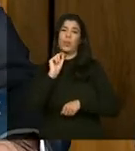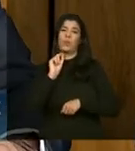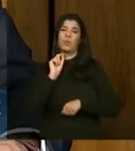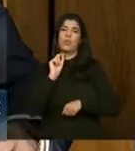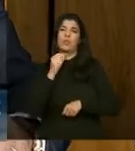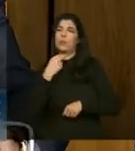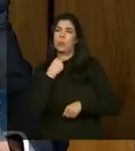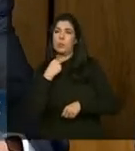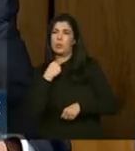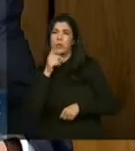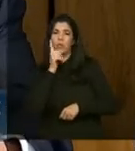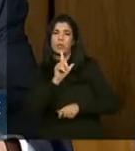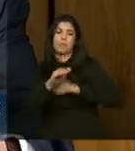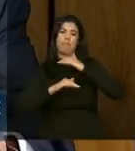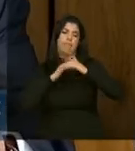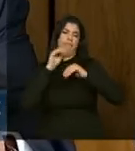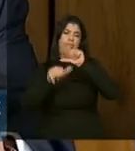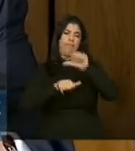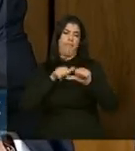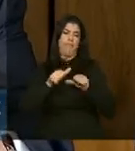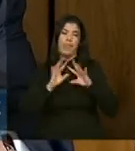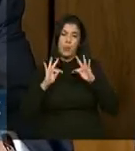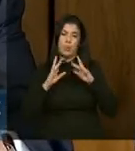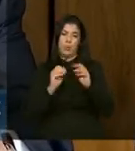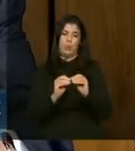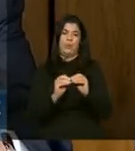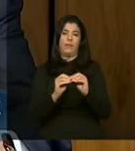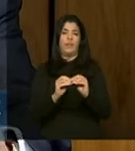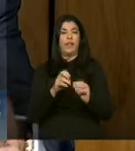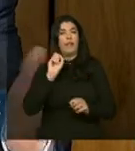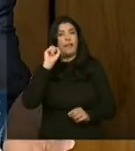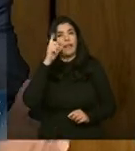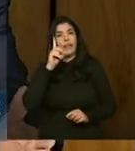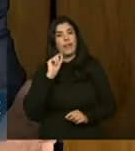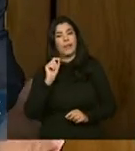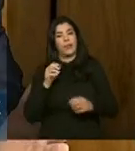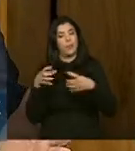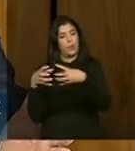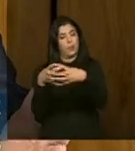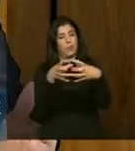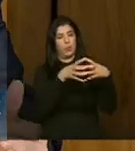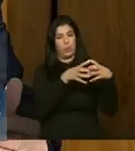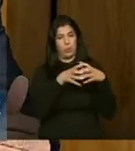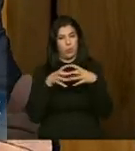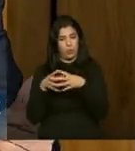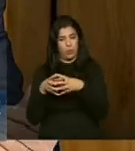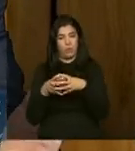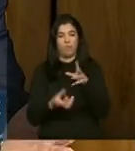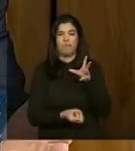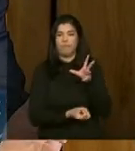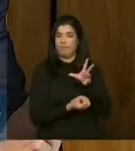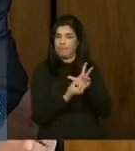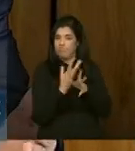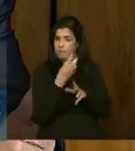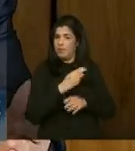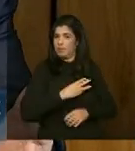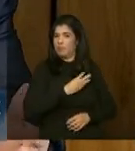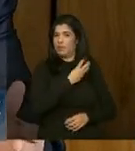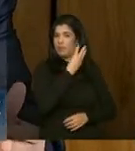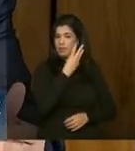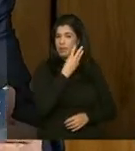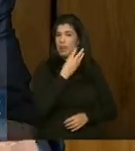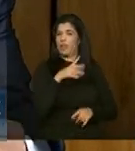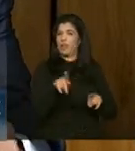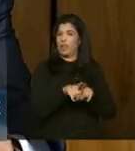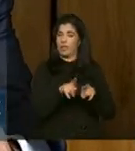não puder mudar integralmente. É claro que os grupos que o senhor criou, que o Ministério